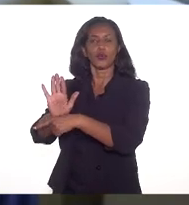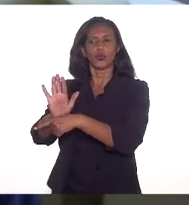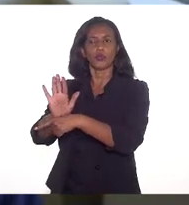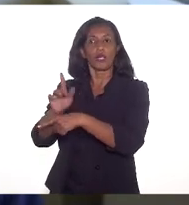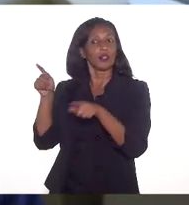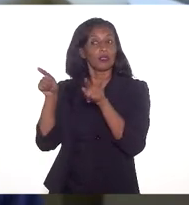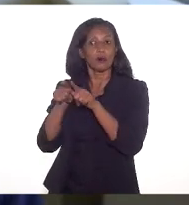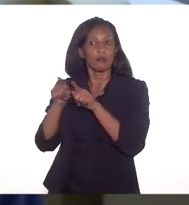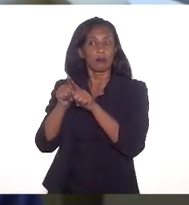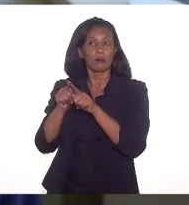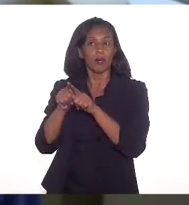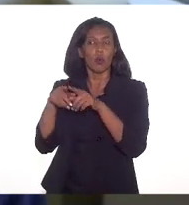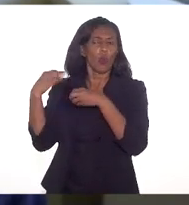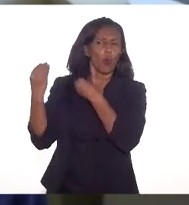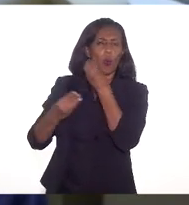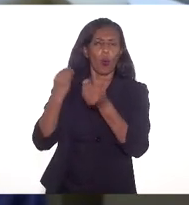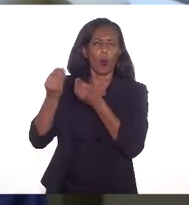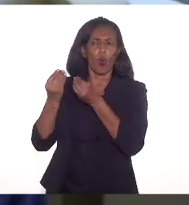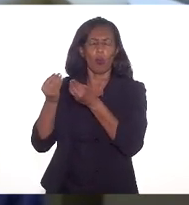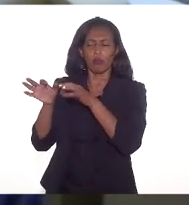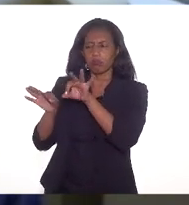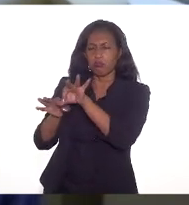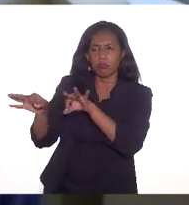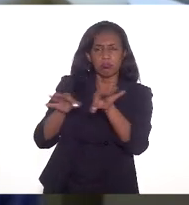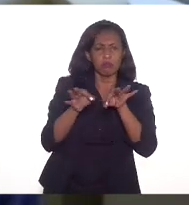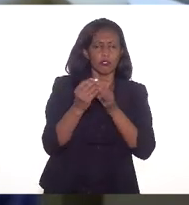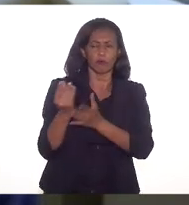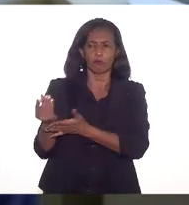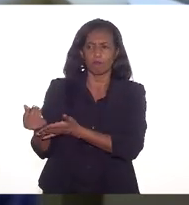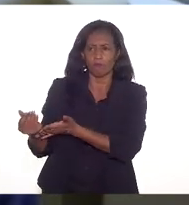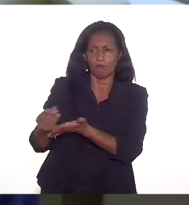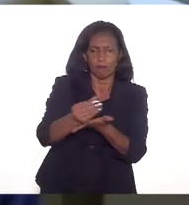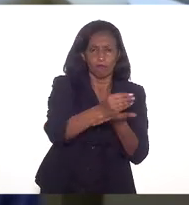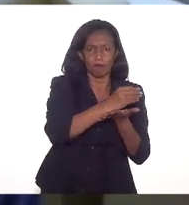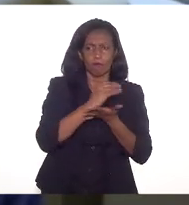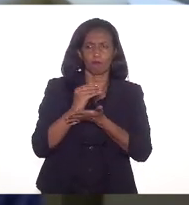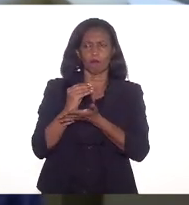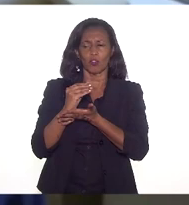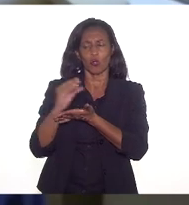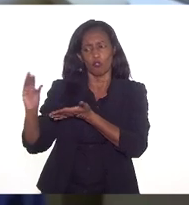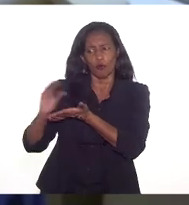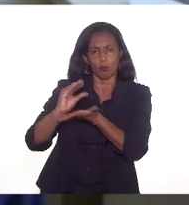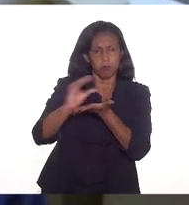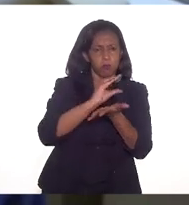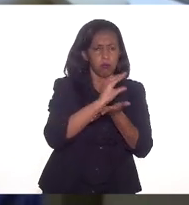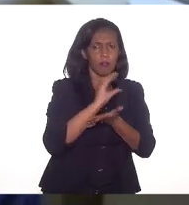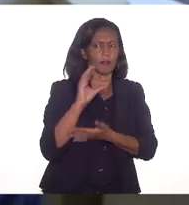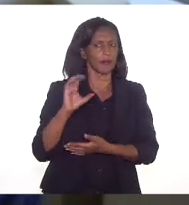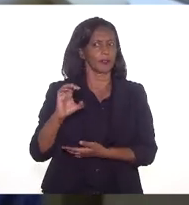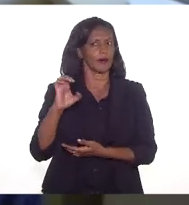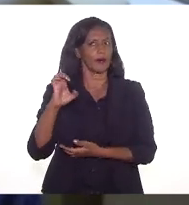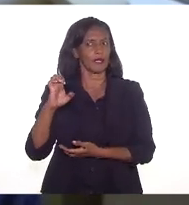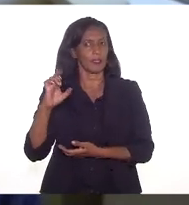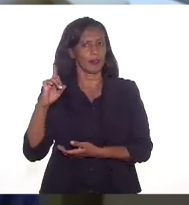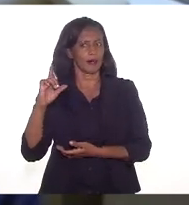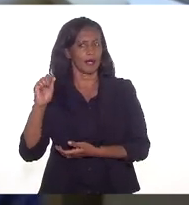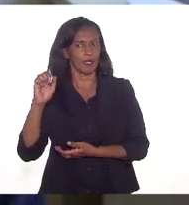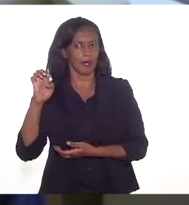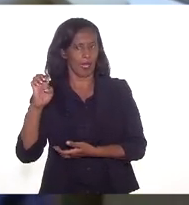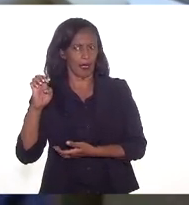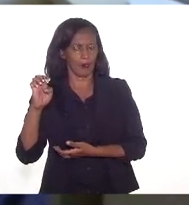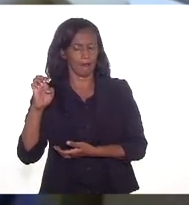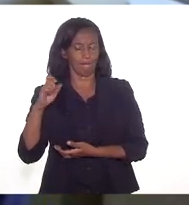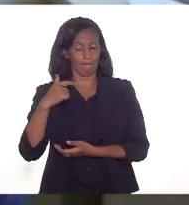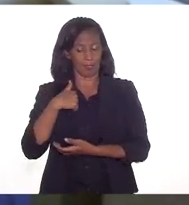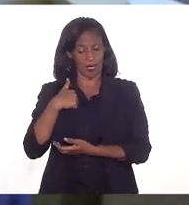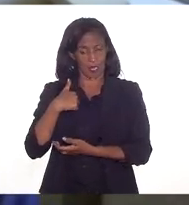que serão o plano de investimento dos recursos oriundos das outorgas da SEDAI, que eu estimo, não foi o governo que estimou,